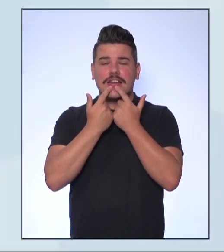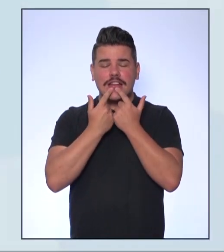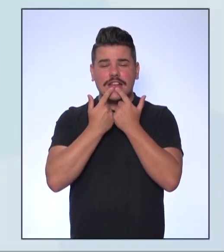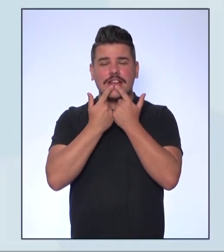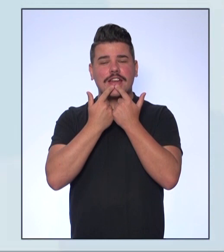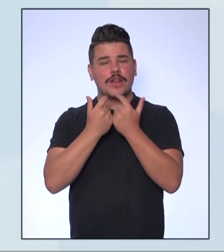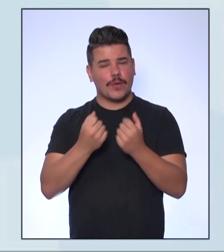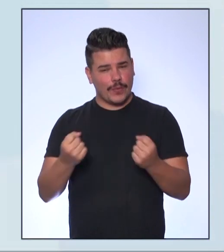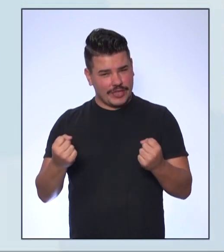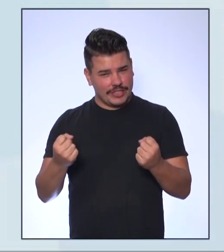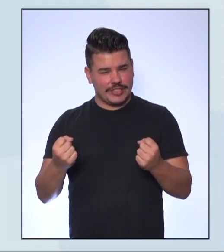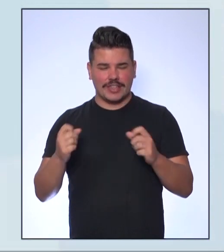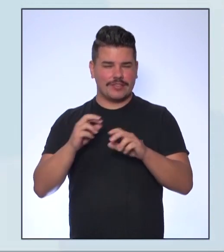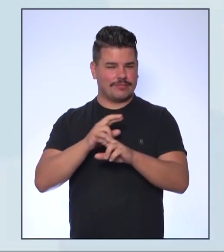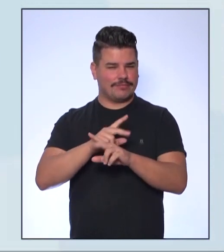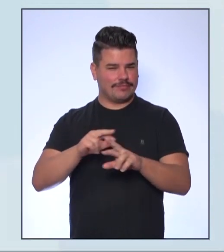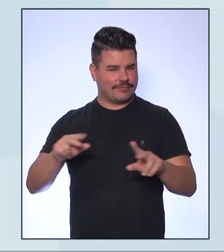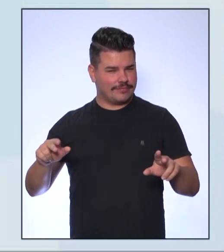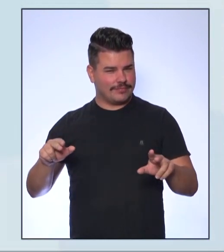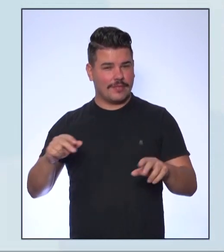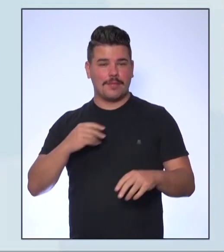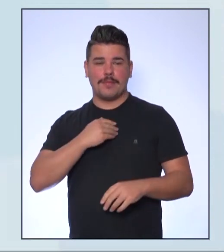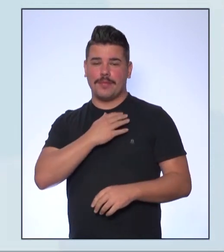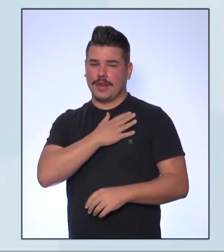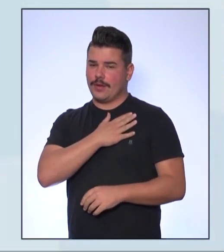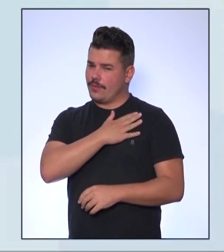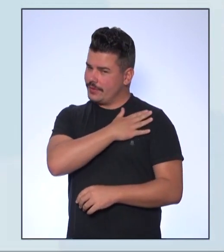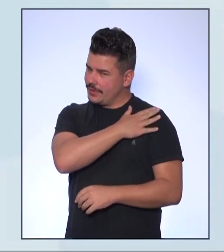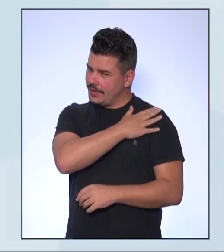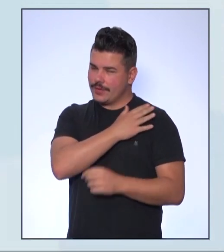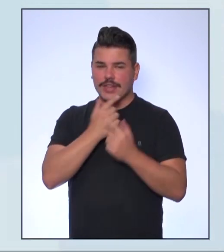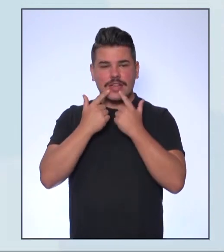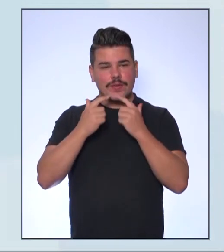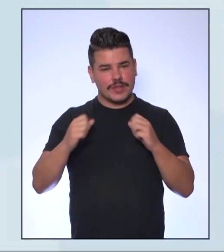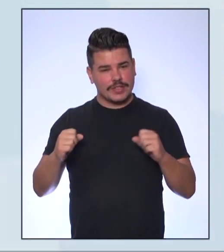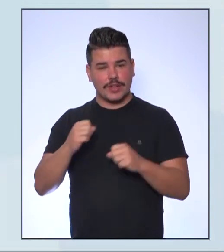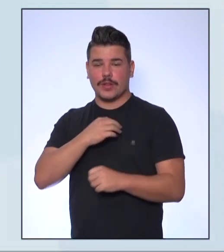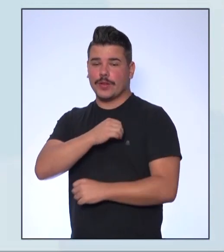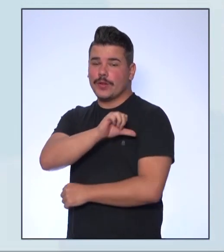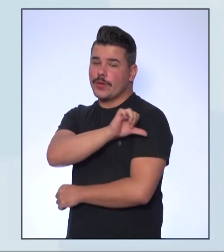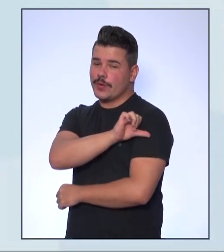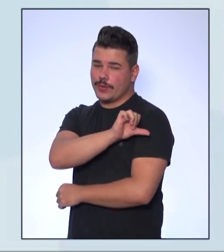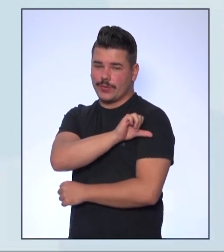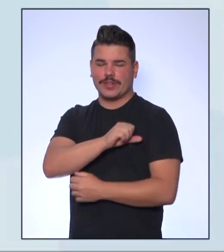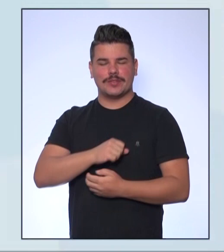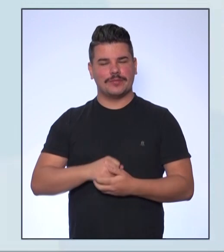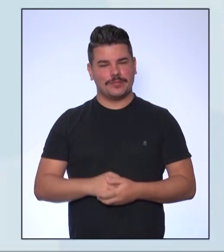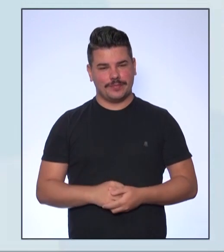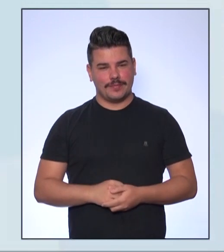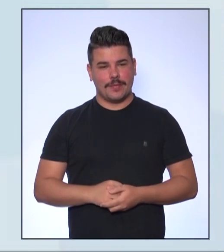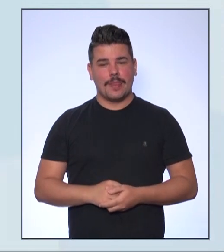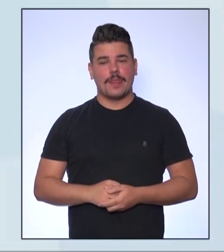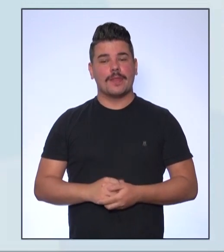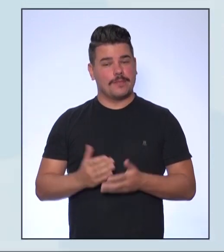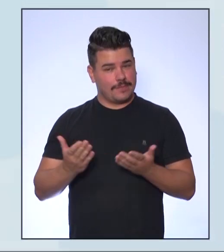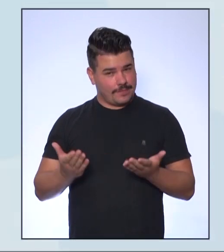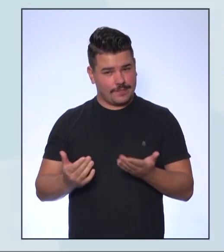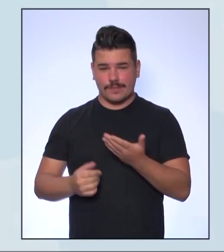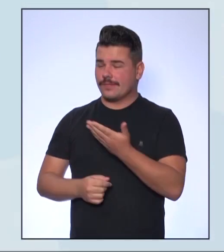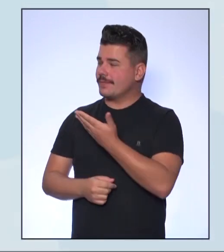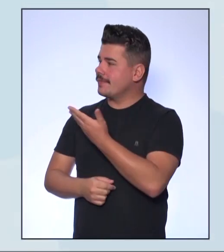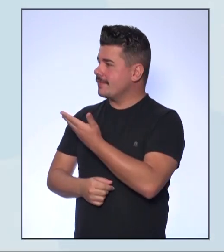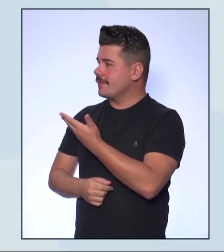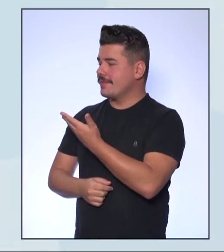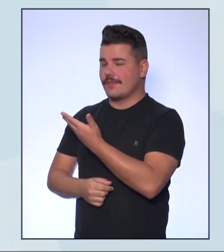preconceito linguístico. Etapa de ensino, nono ano do ensino fundamental. Para o professor acompanhar,